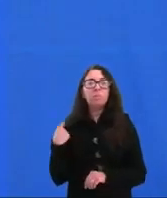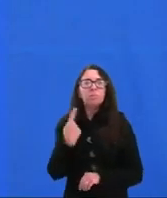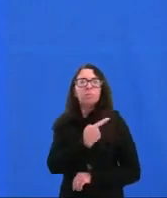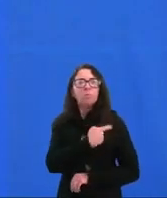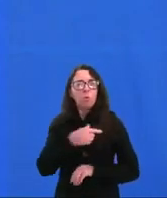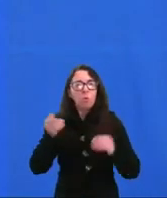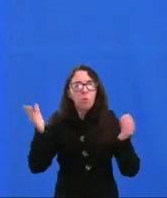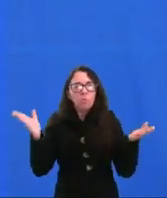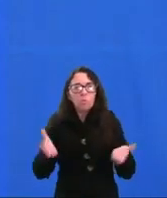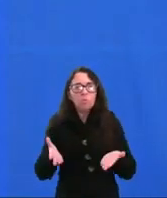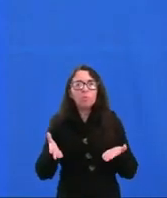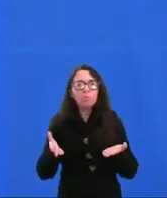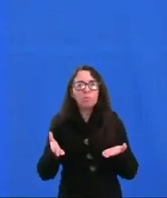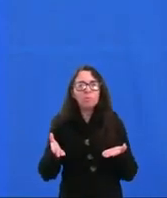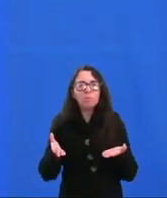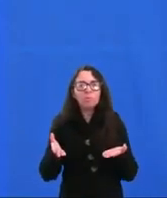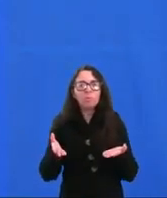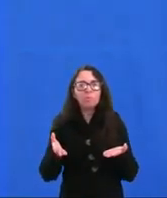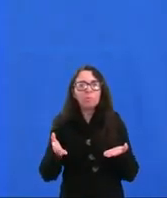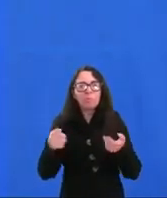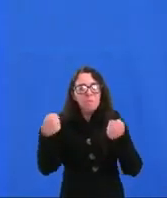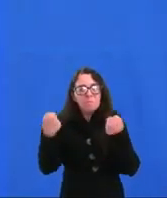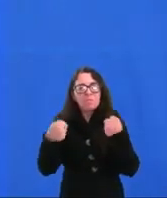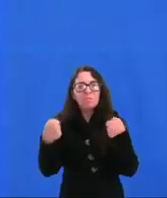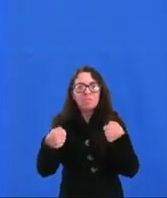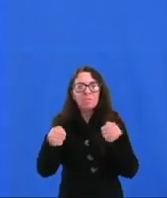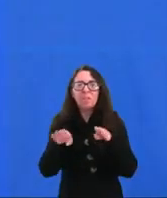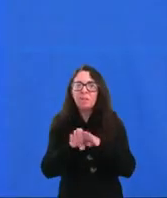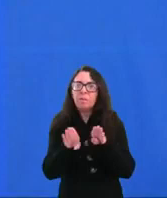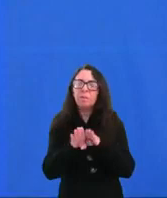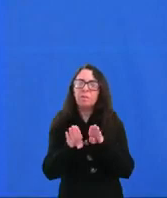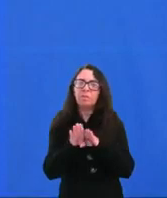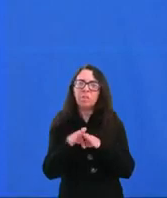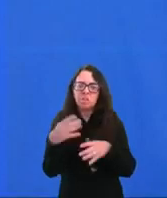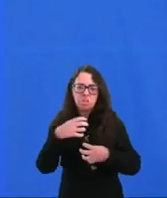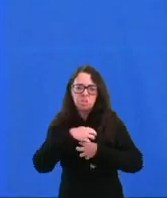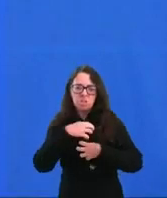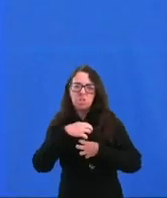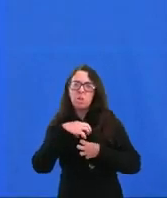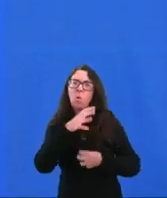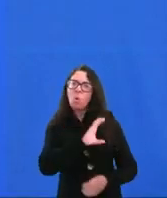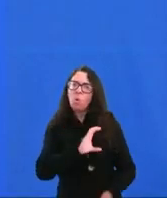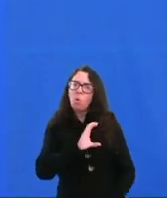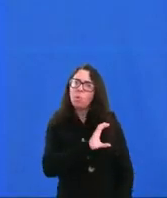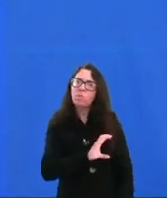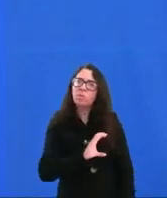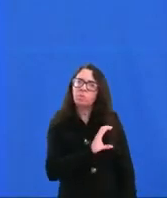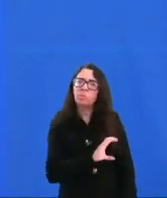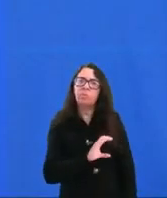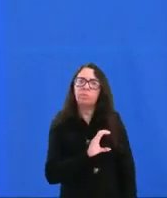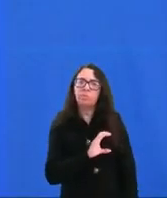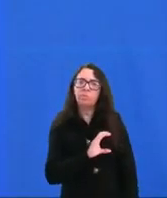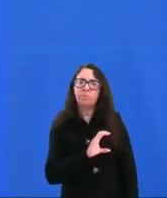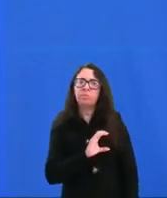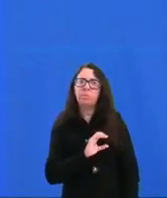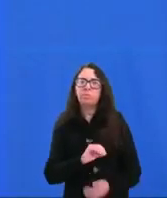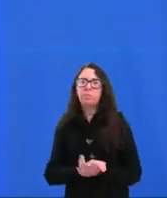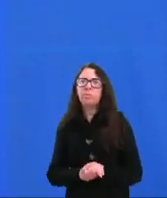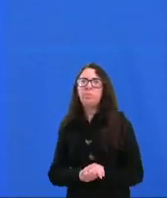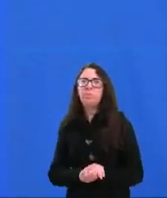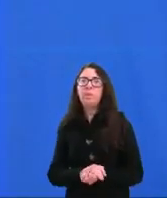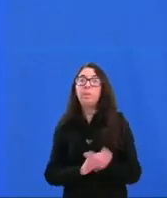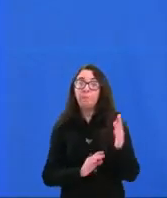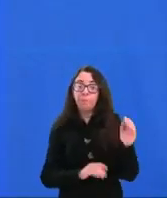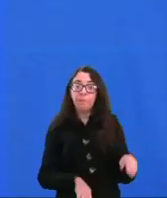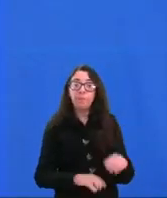cheios do Espírito Santo. Verso número 5. O parecer agradou a toda a comunidade e elegeram